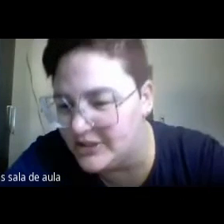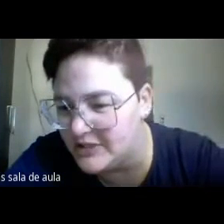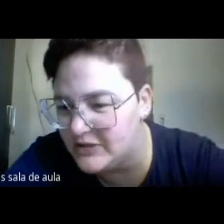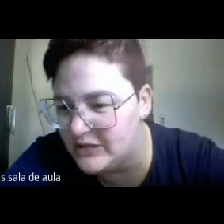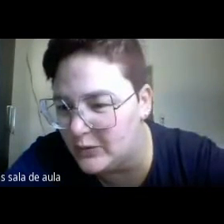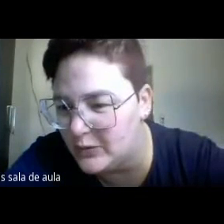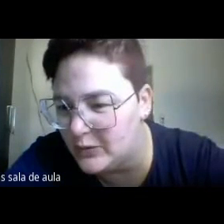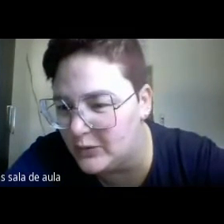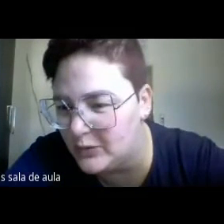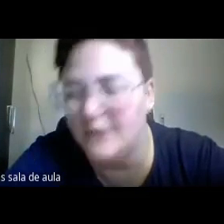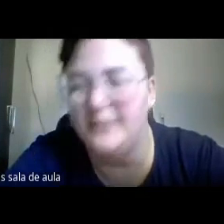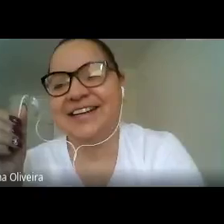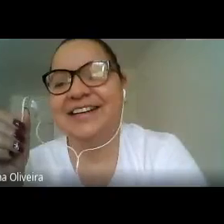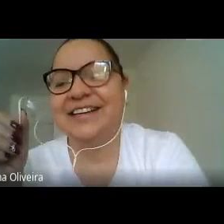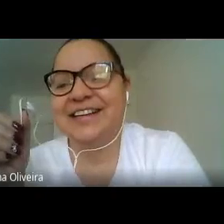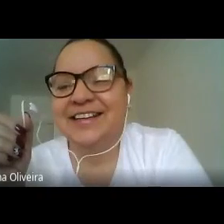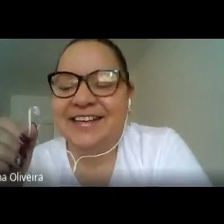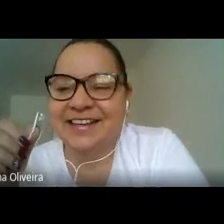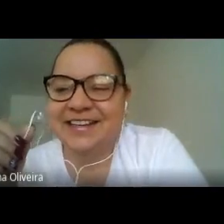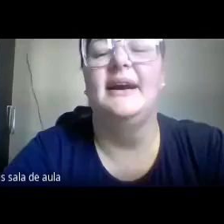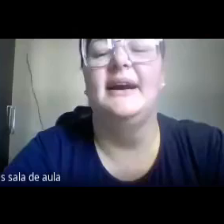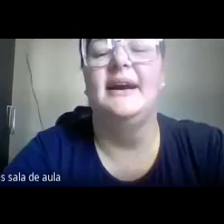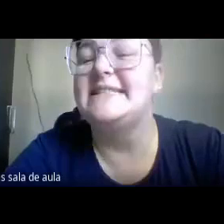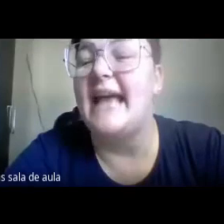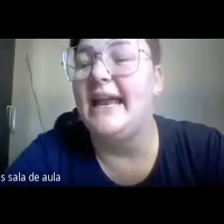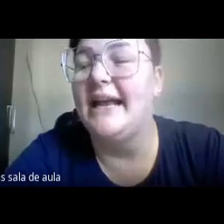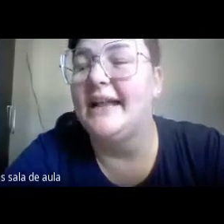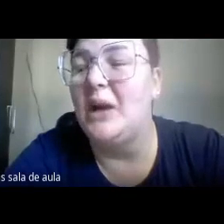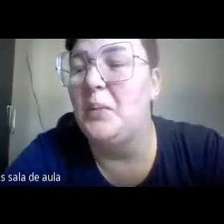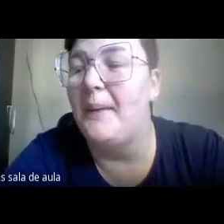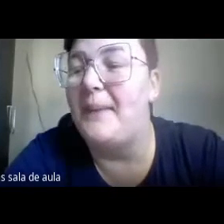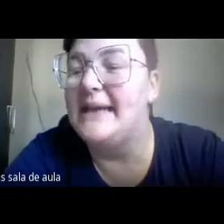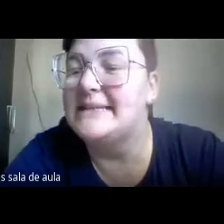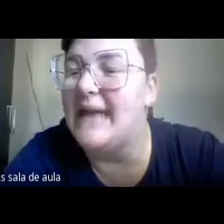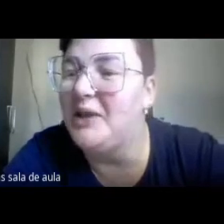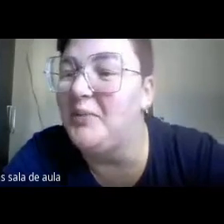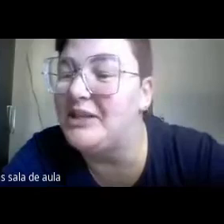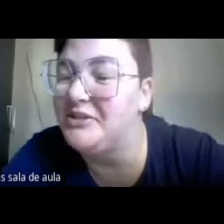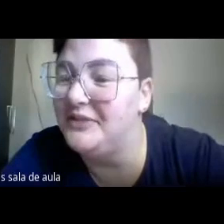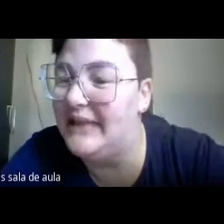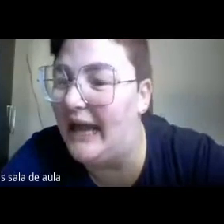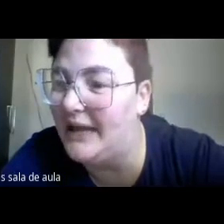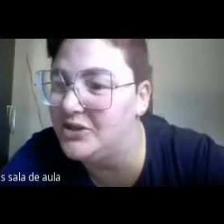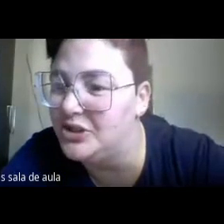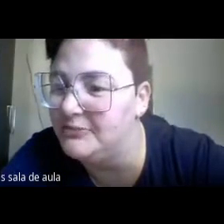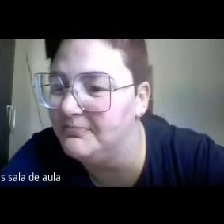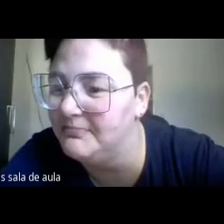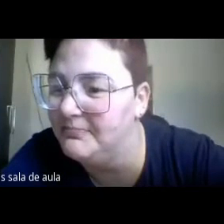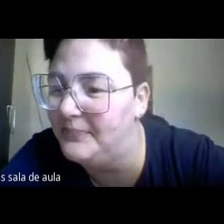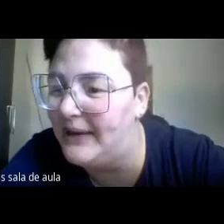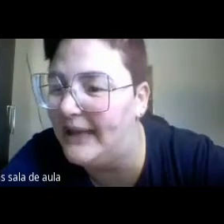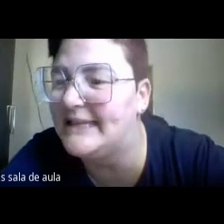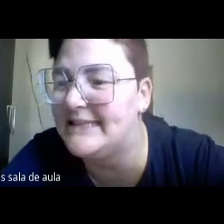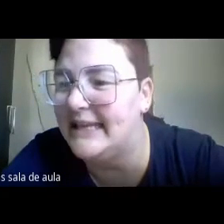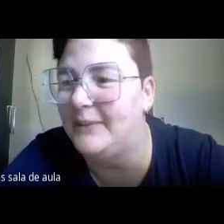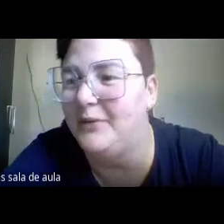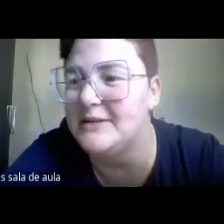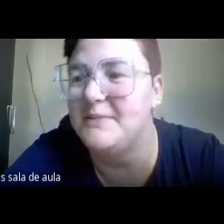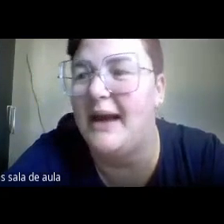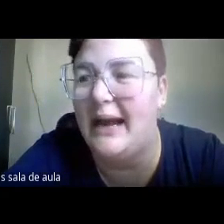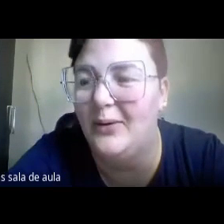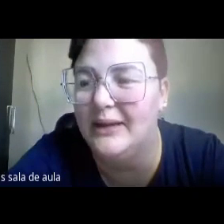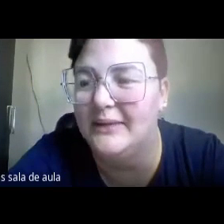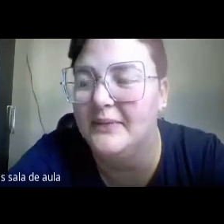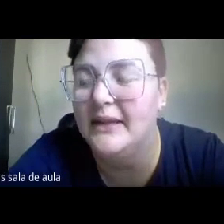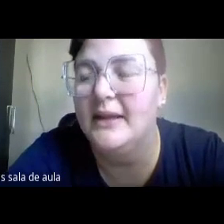né? E acho que somos só meninas. Se vocês quiserem cada uma pensar numa atividade para trazer na